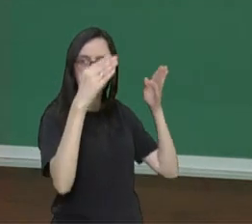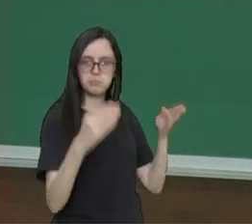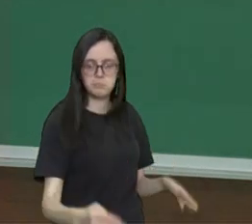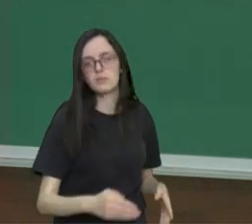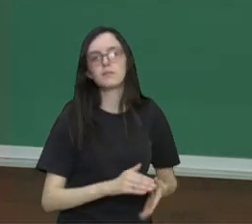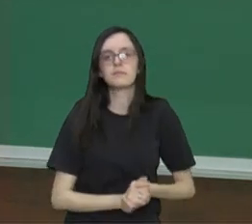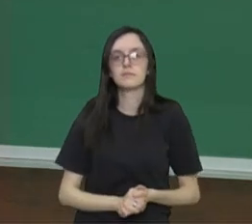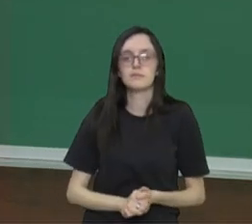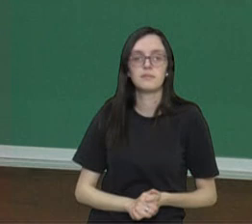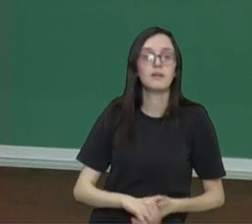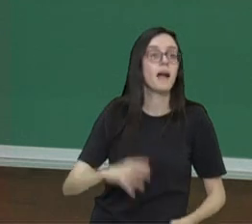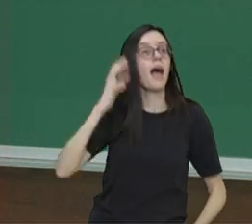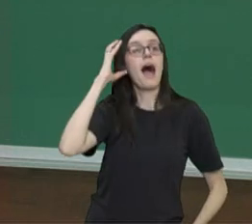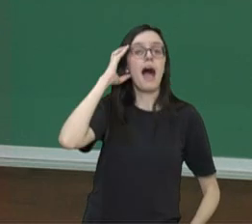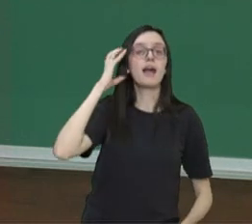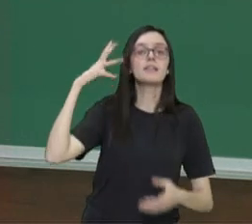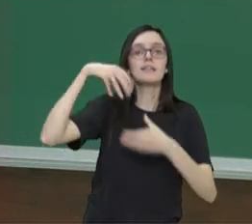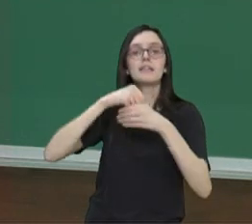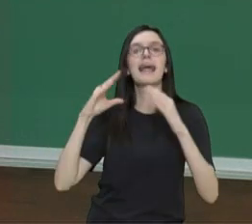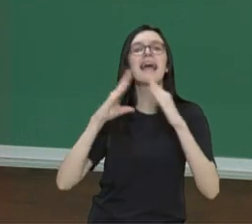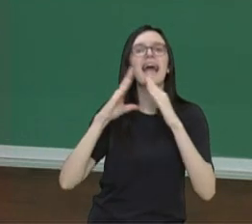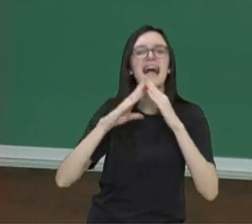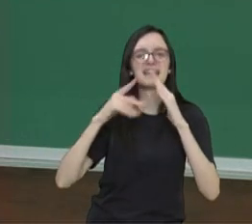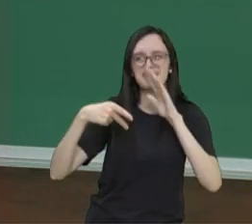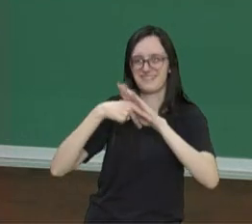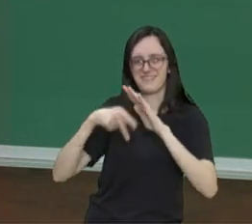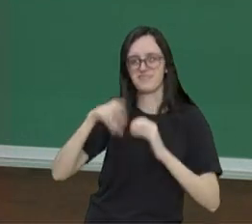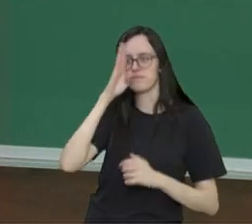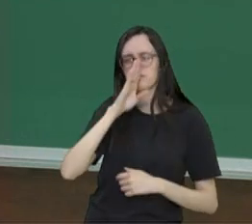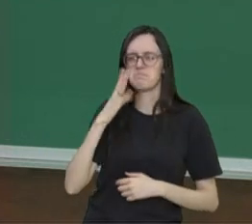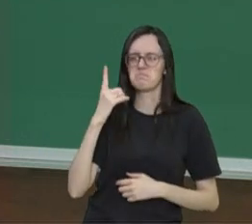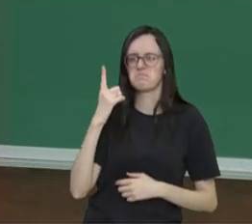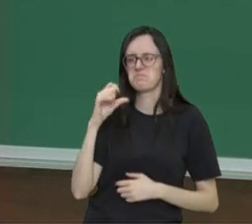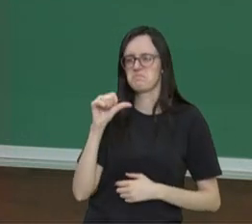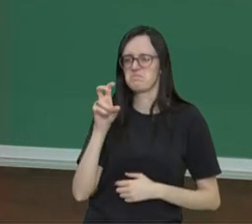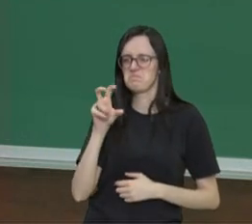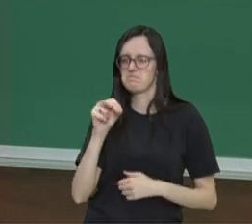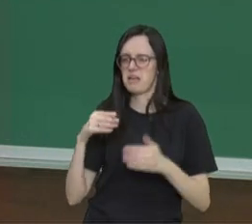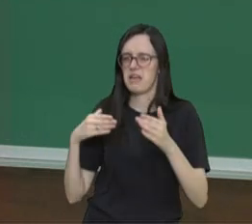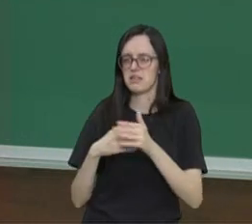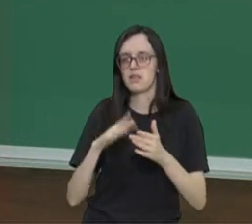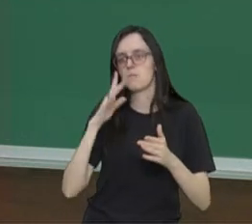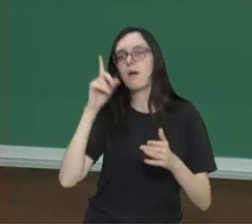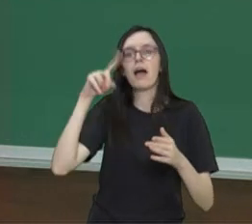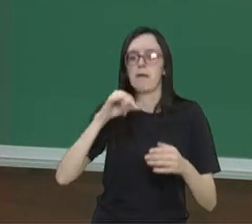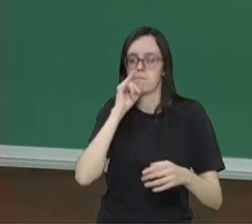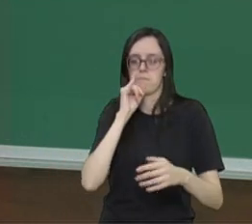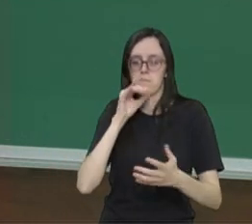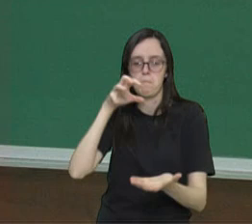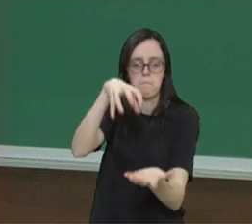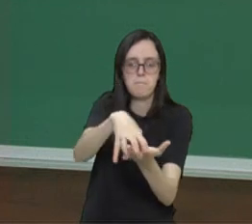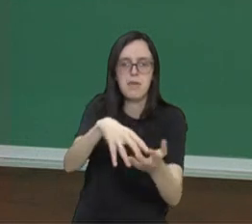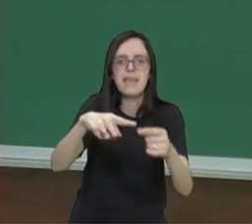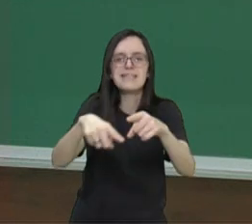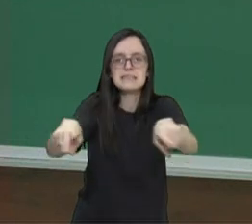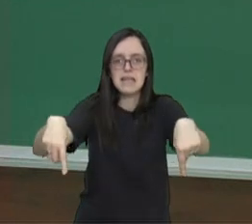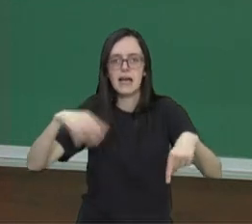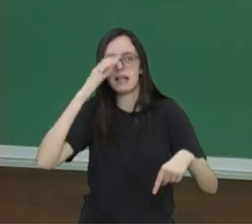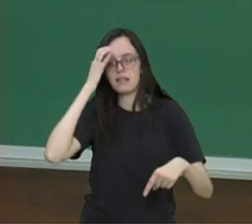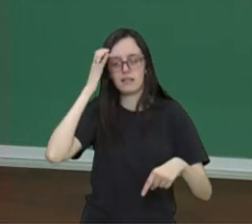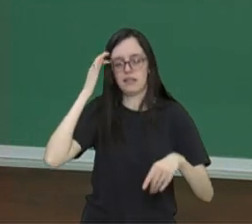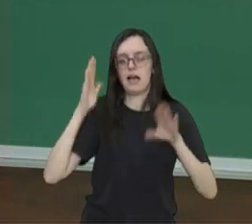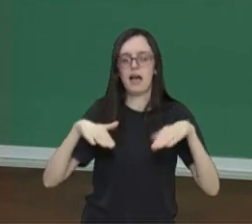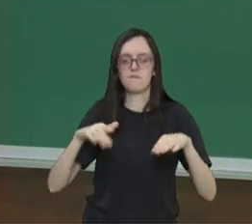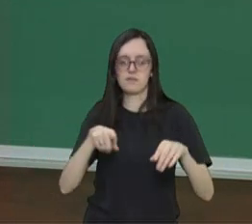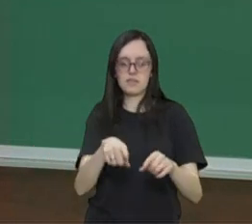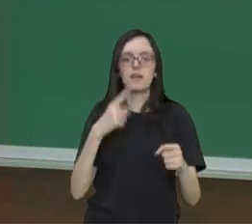aparelhos de rádio nas casas brasileiras até os anos 50 ocupavam o centro da sala. O sofá muitas vezes ficava disposto